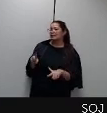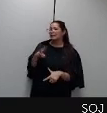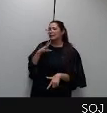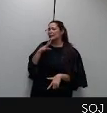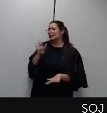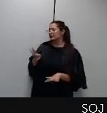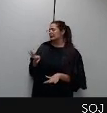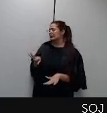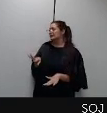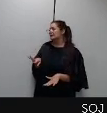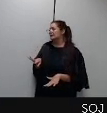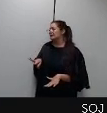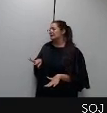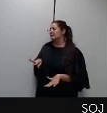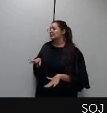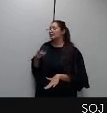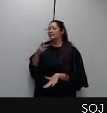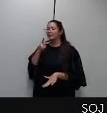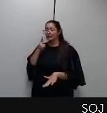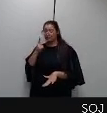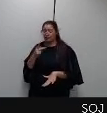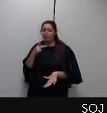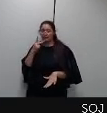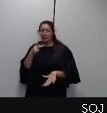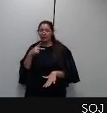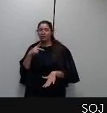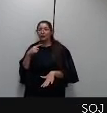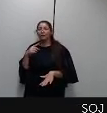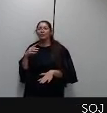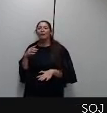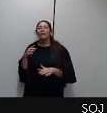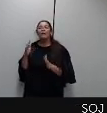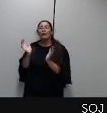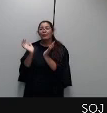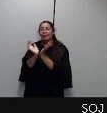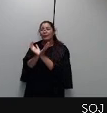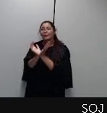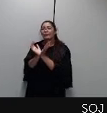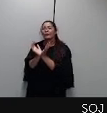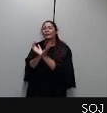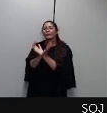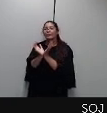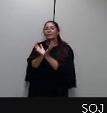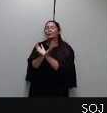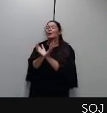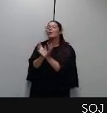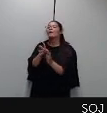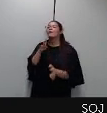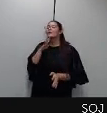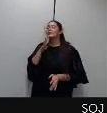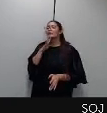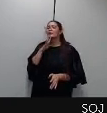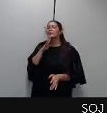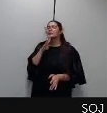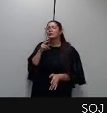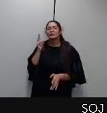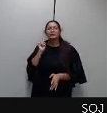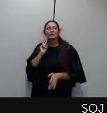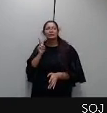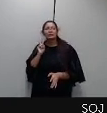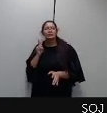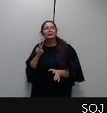eu já proclamo a turma por unanimidade conheceu do agravo da municipalidade para não